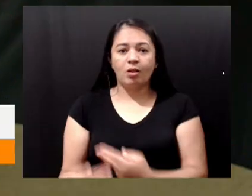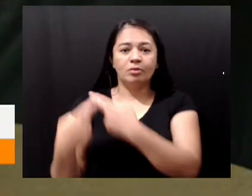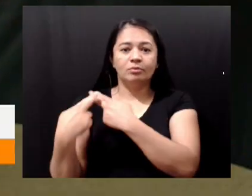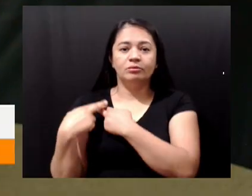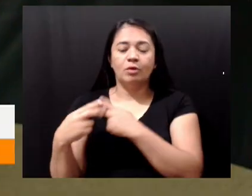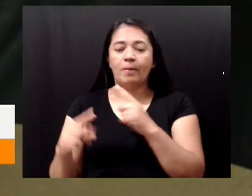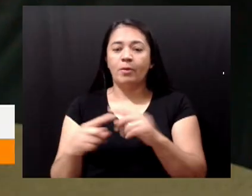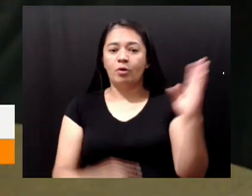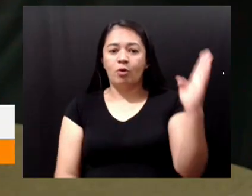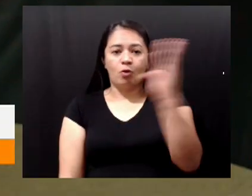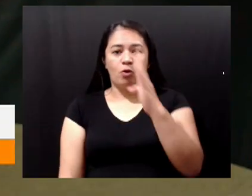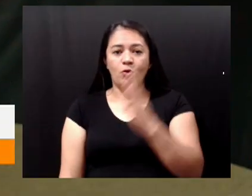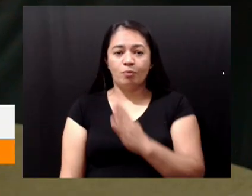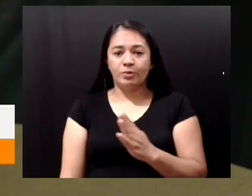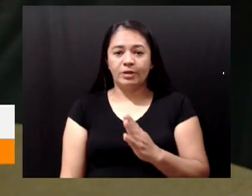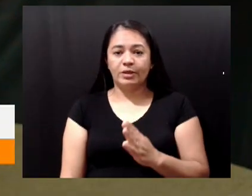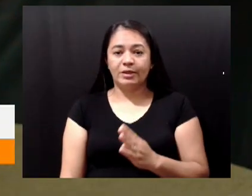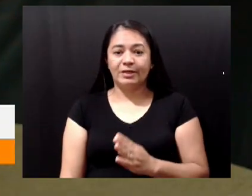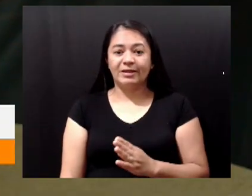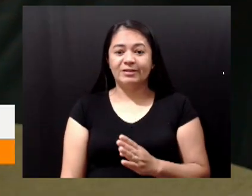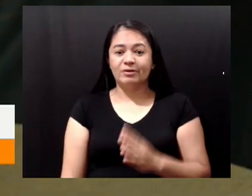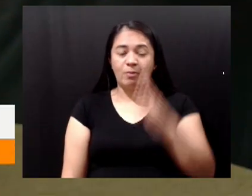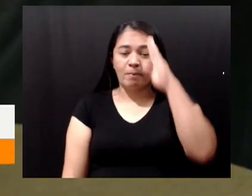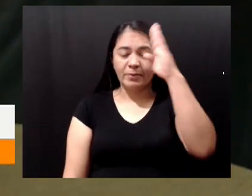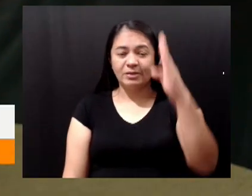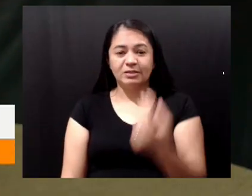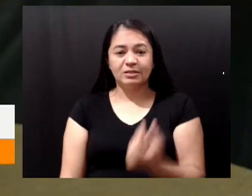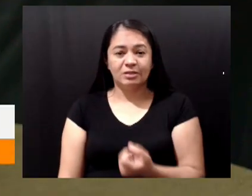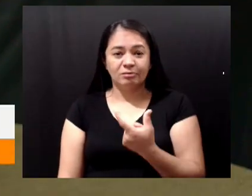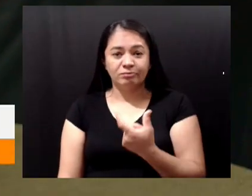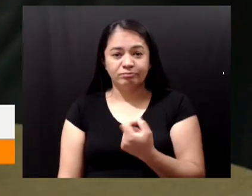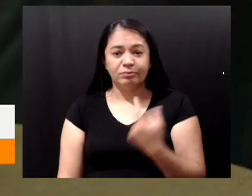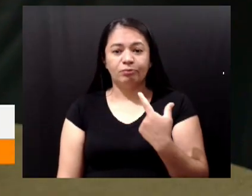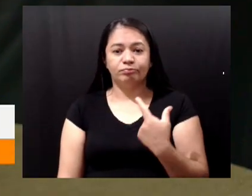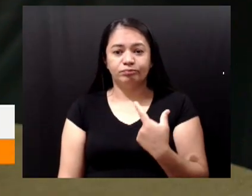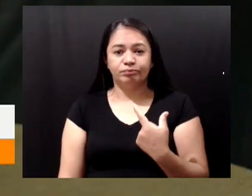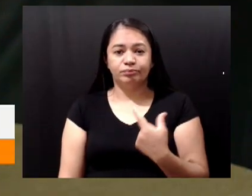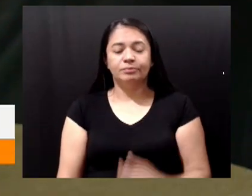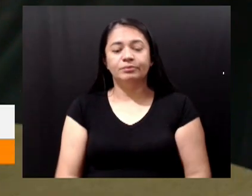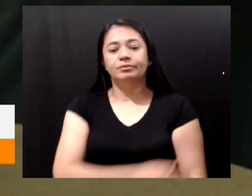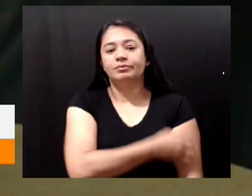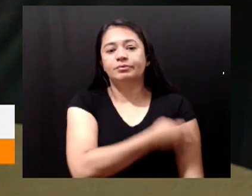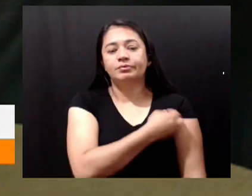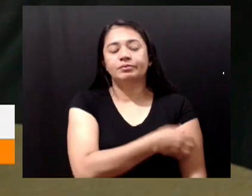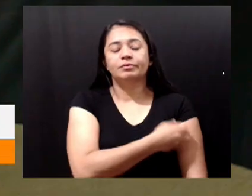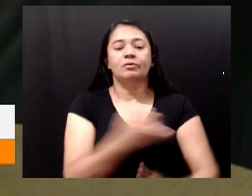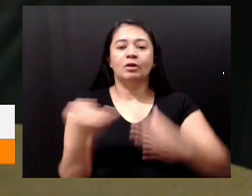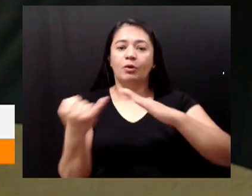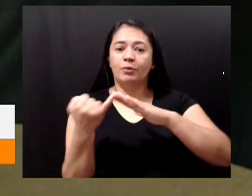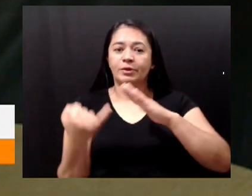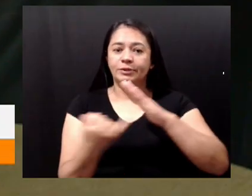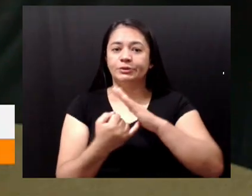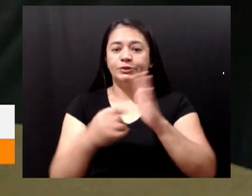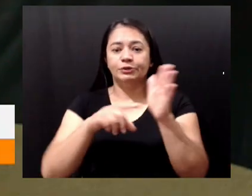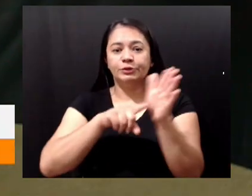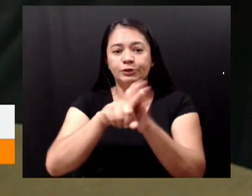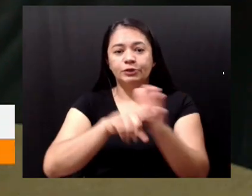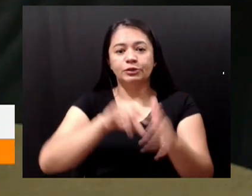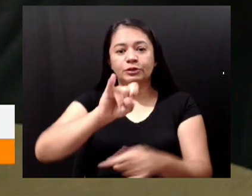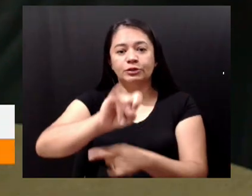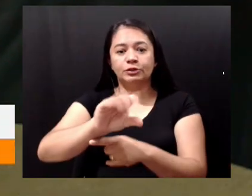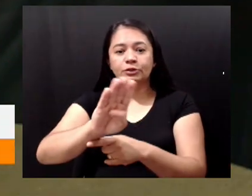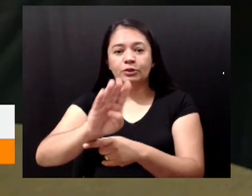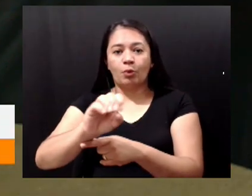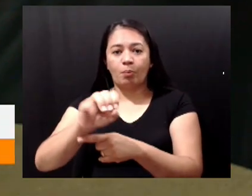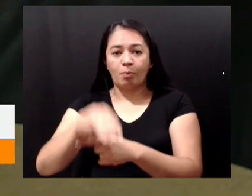A pesquisa do comportamento da dor paulista, realizada pelo Instituto de Pesquisa IBOL, identificou que o brasileiro da